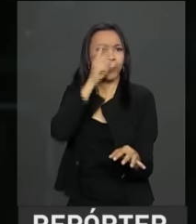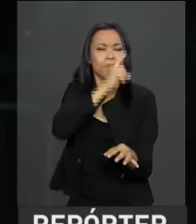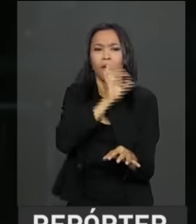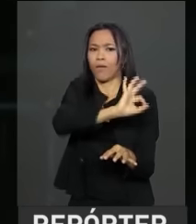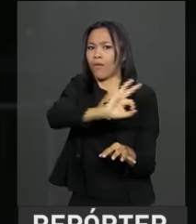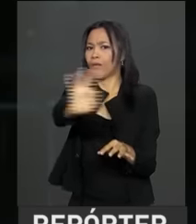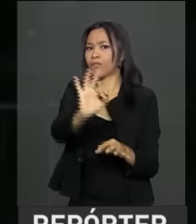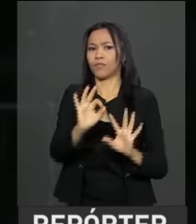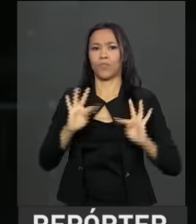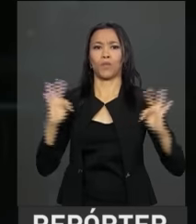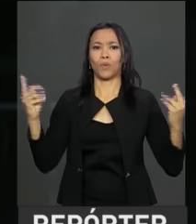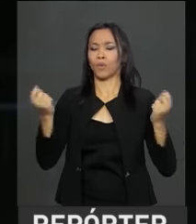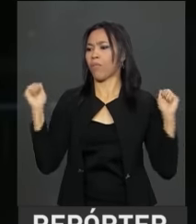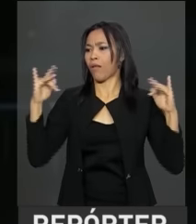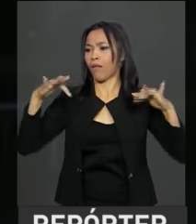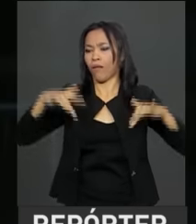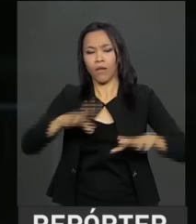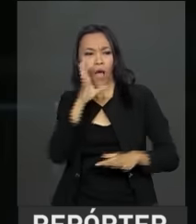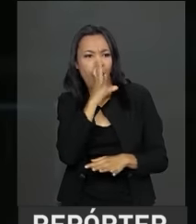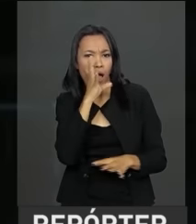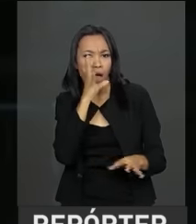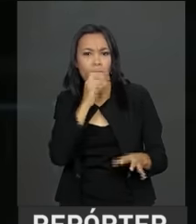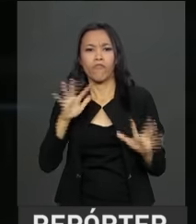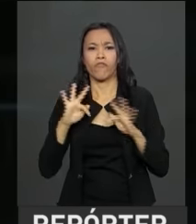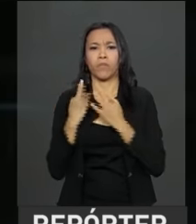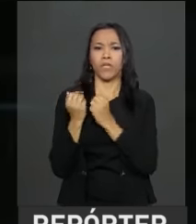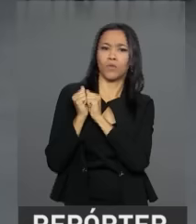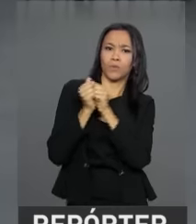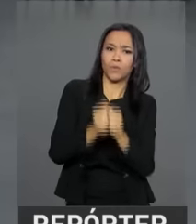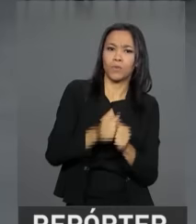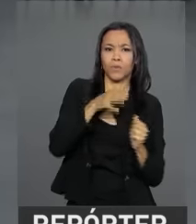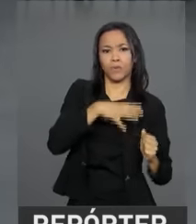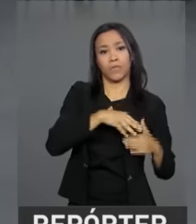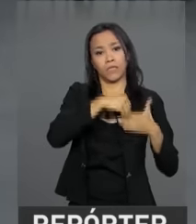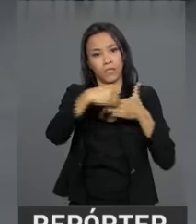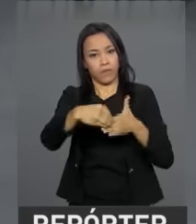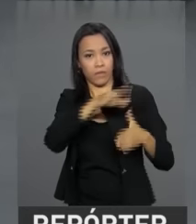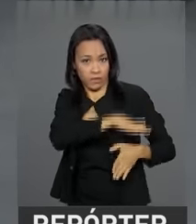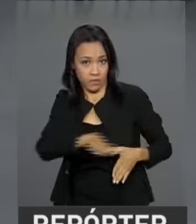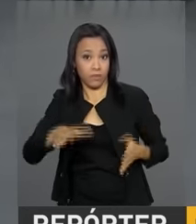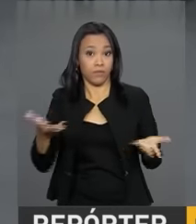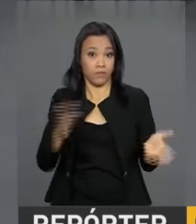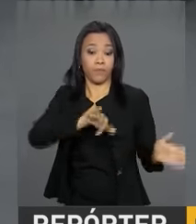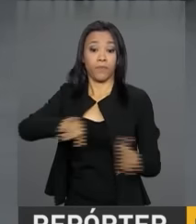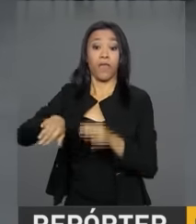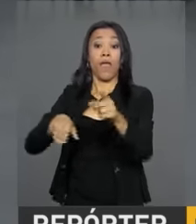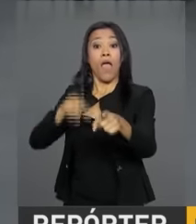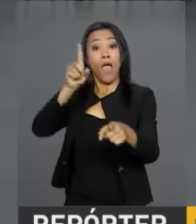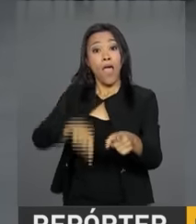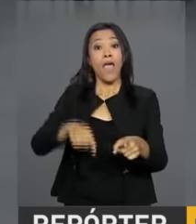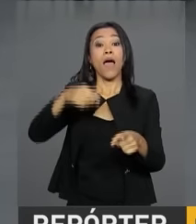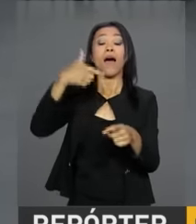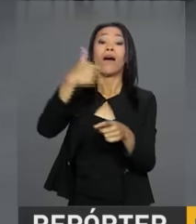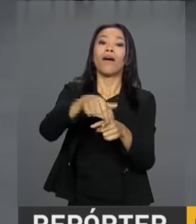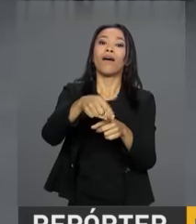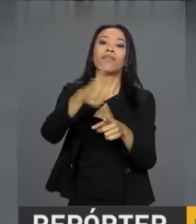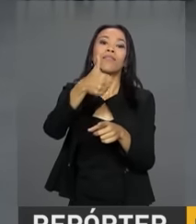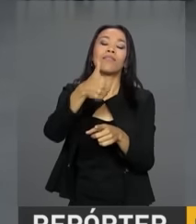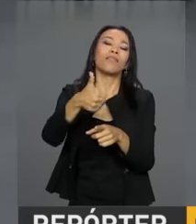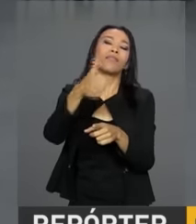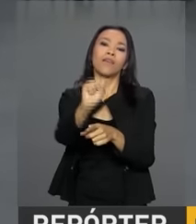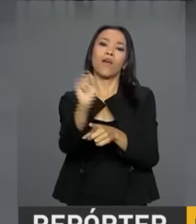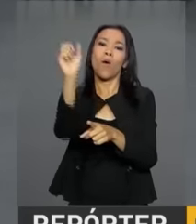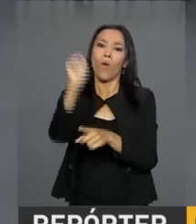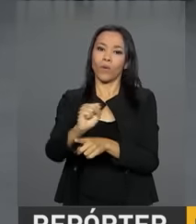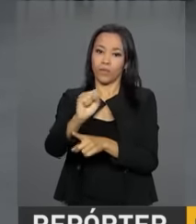né para todo mundo vir aqui as famílias as crianças Esta é a 18ª Edição do Festival de cinema do rio mas